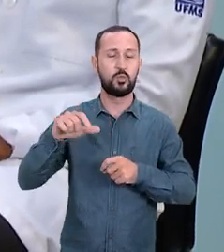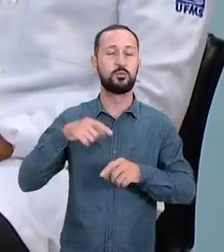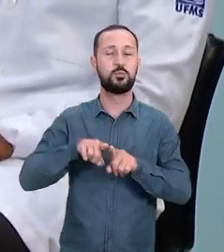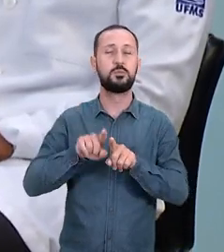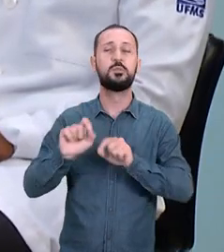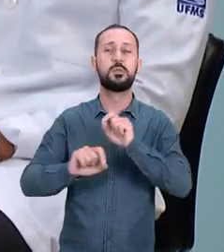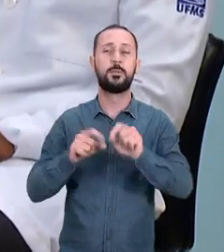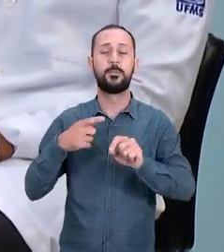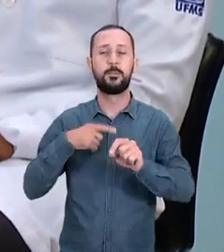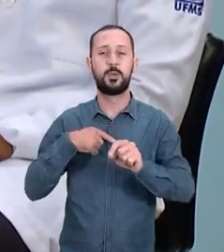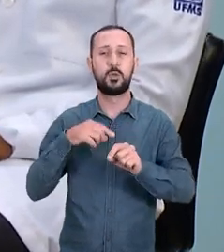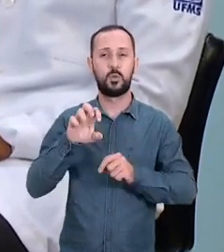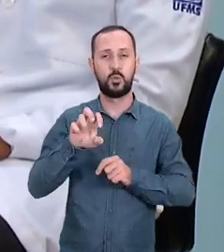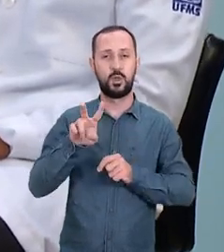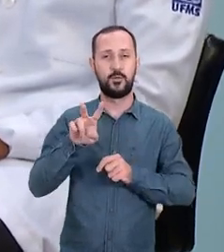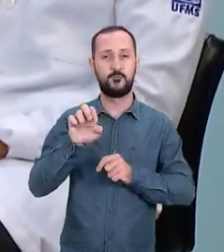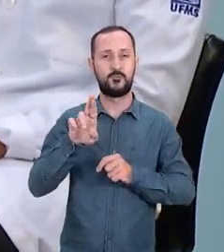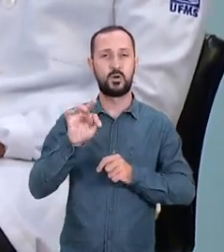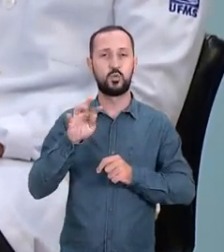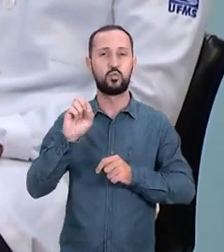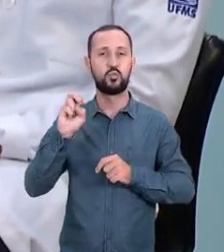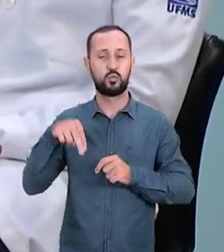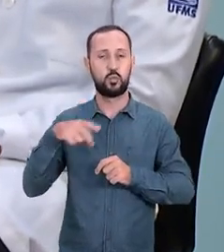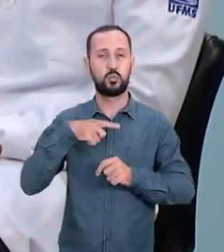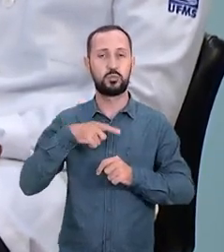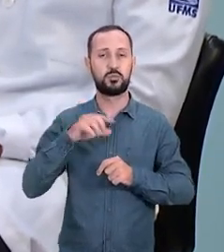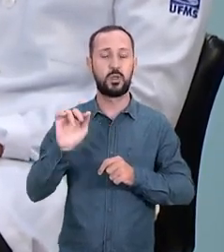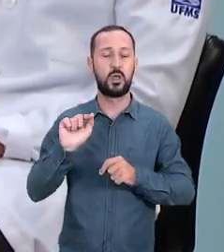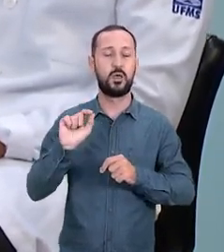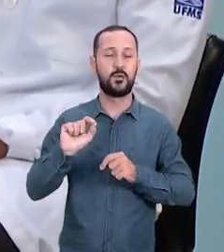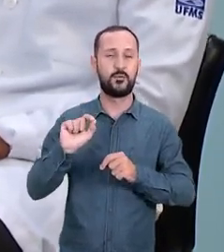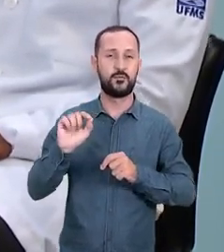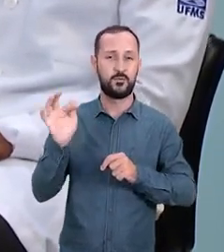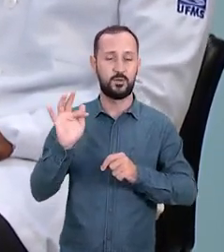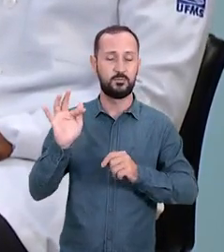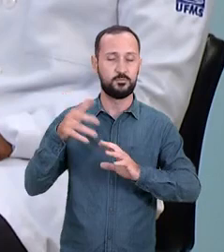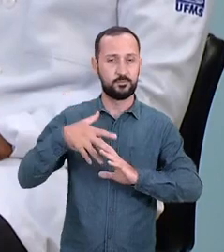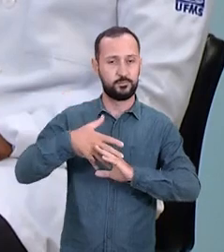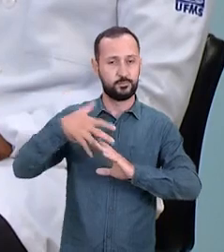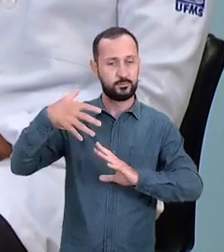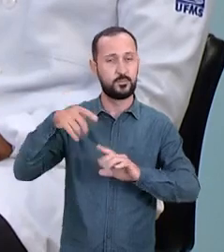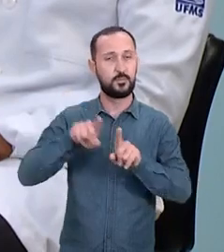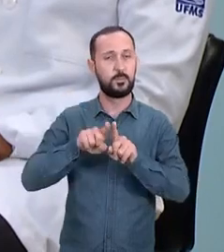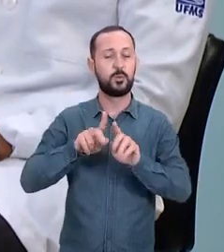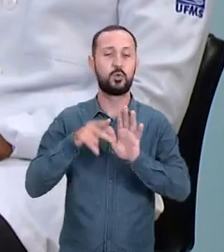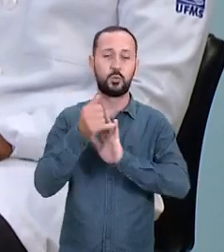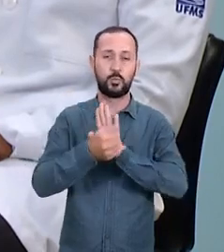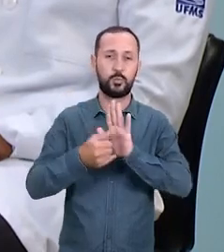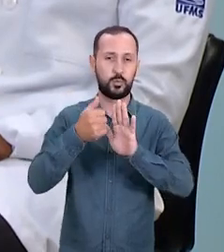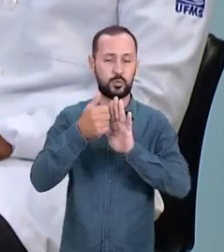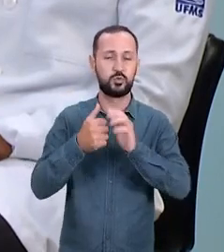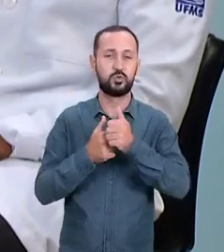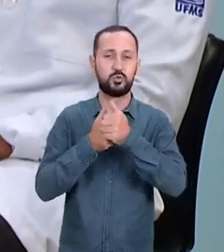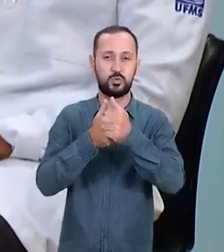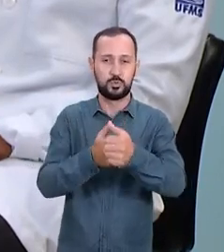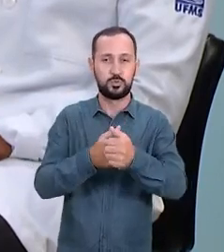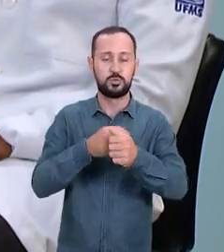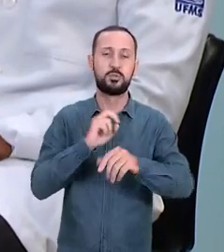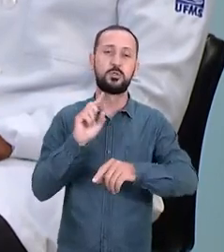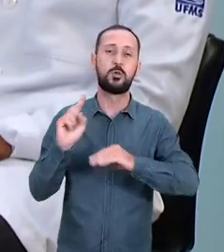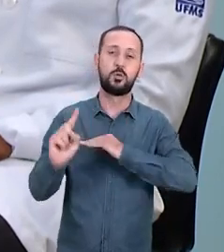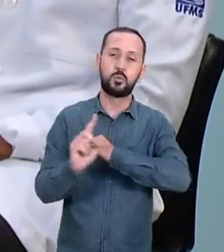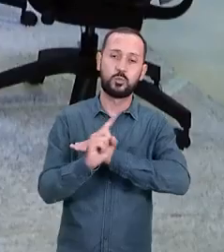doutor professor Everton Falcão de Oliveira, da Universidade Federal e coordenador do projeto de pesquisa clínica